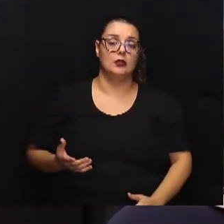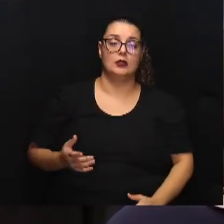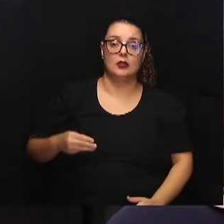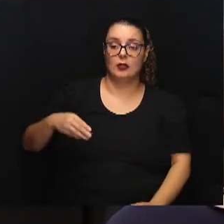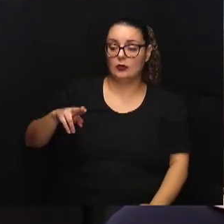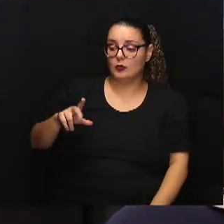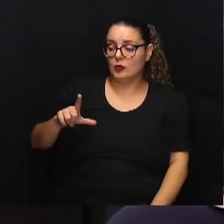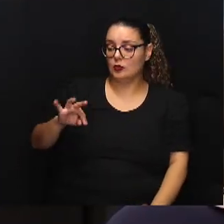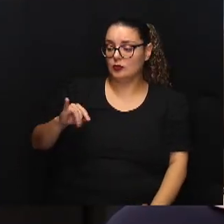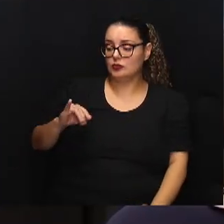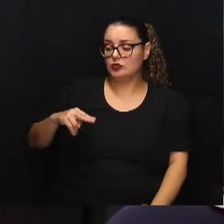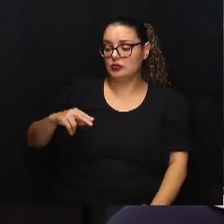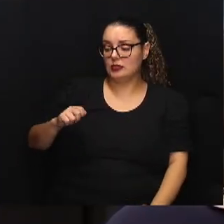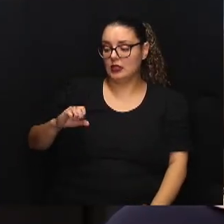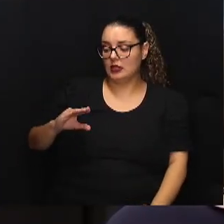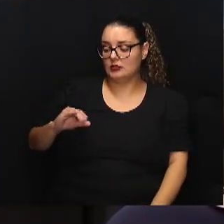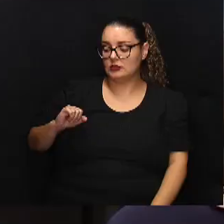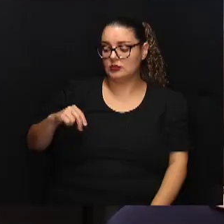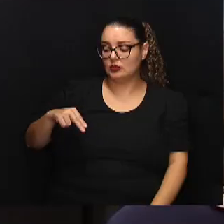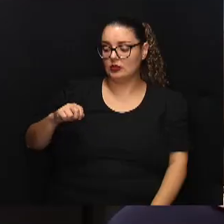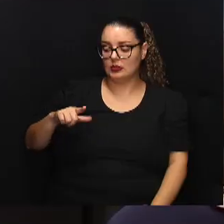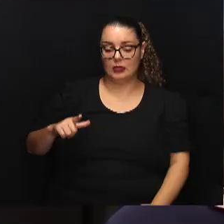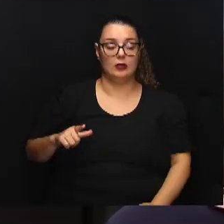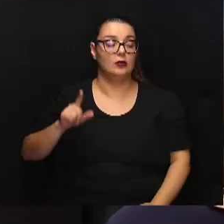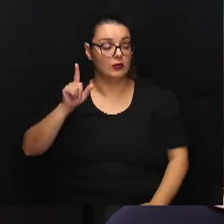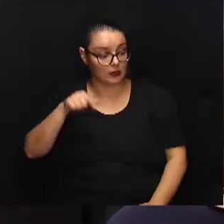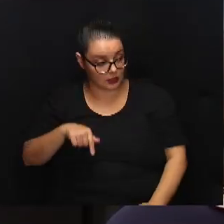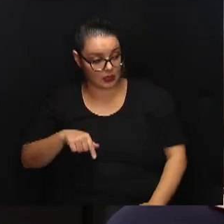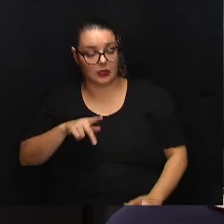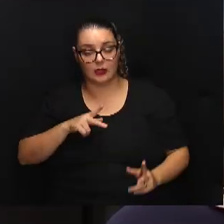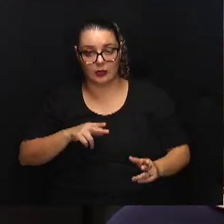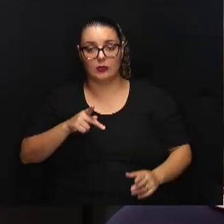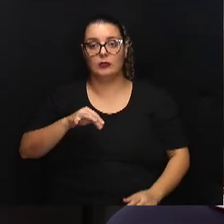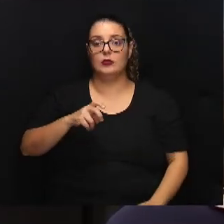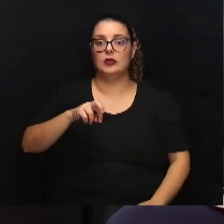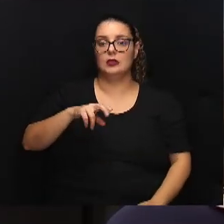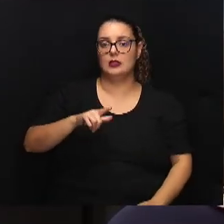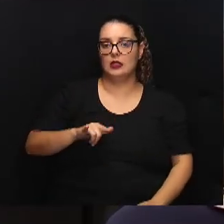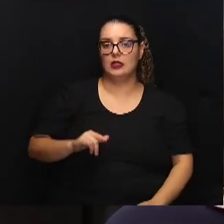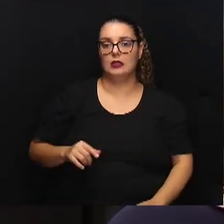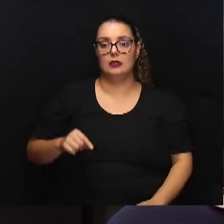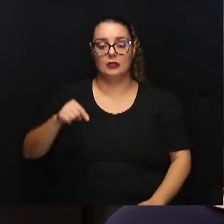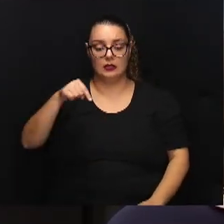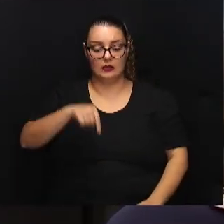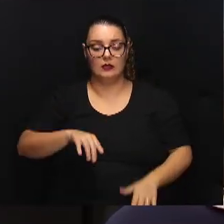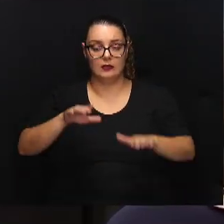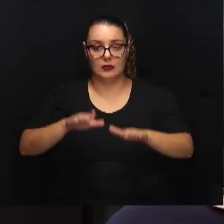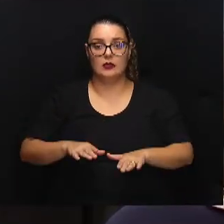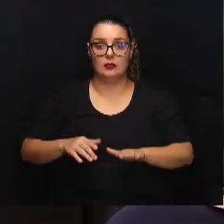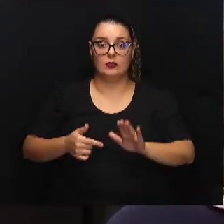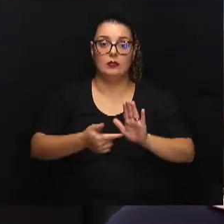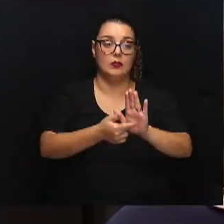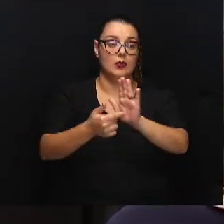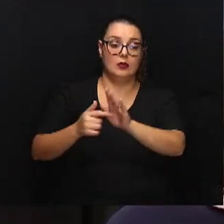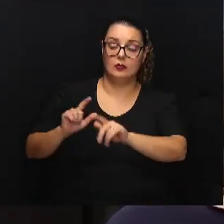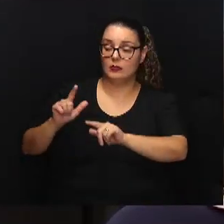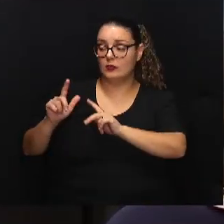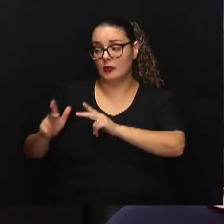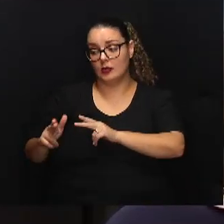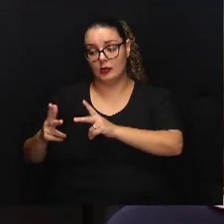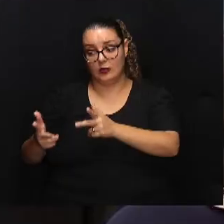multinacional, como a Pirelli, se instala e faz esse investimento aqui, sinaliza para outras corporações desse porte,